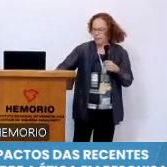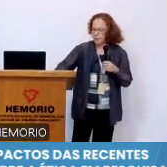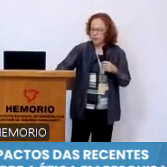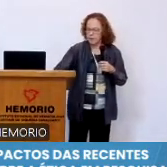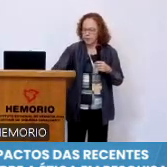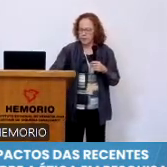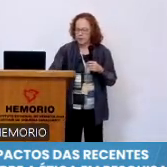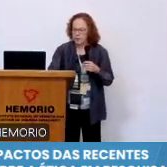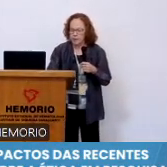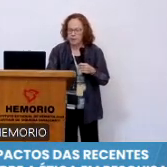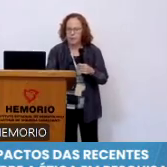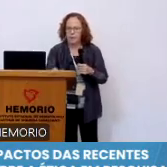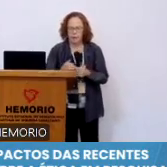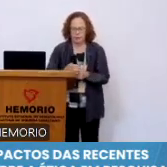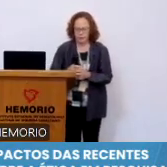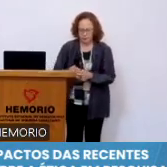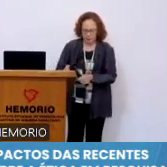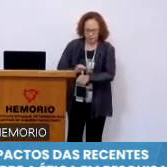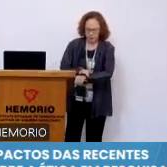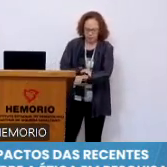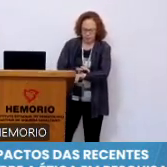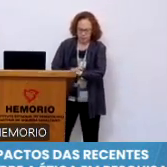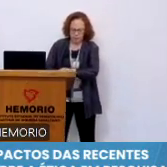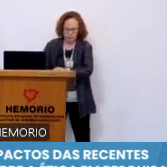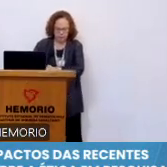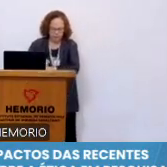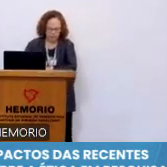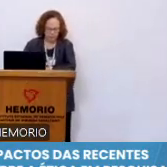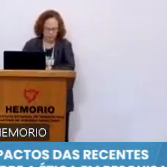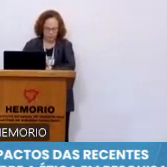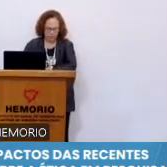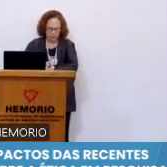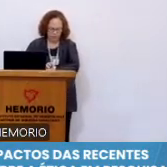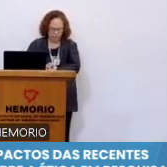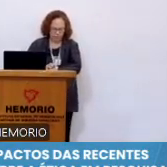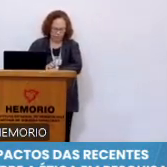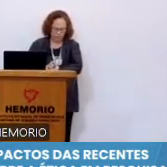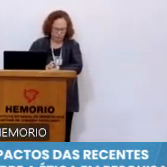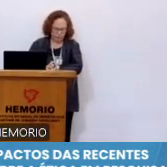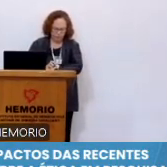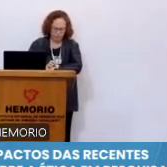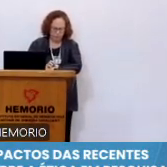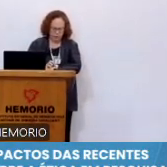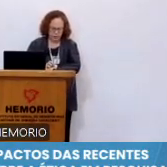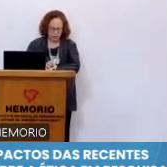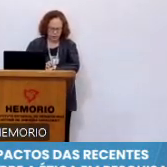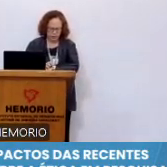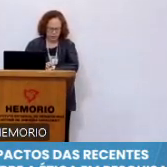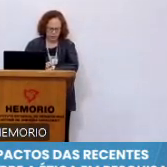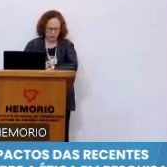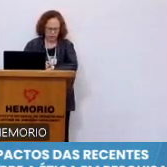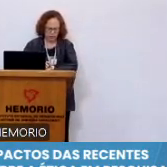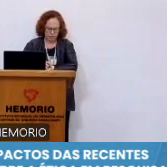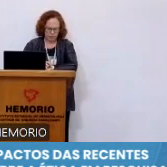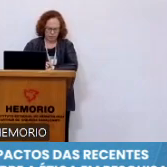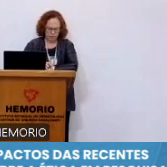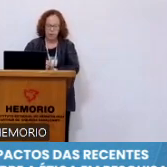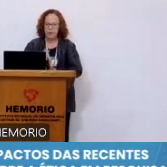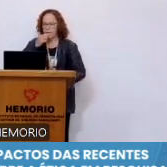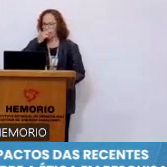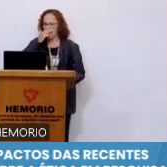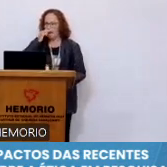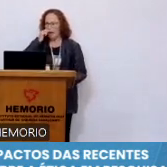Bom, então, sobre essa nova composição, vocês viram também que ali está previsto um padrão, né? Uma pessoa da